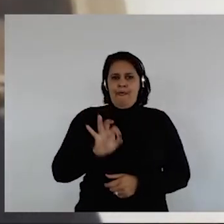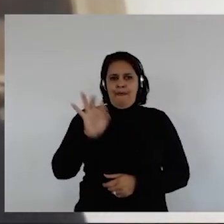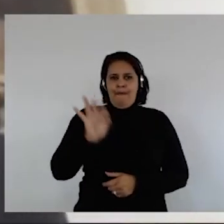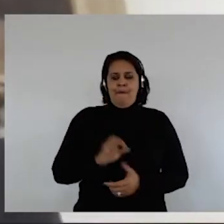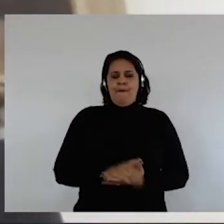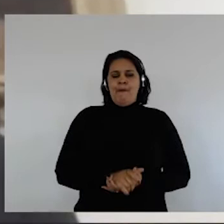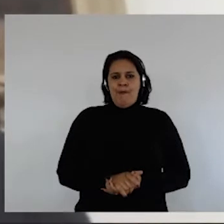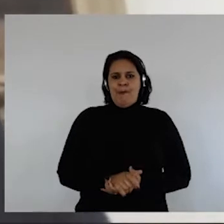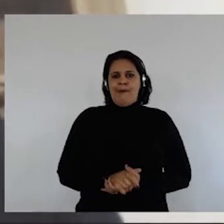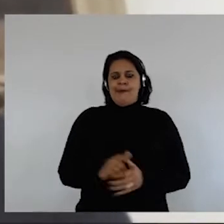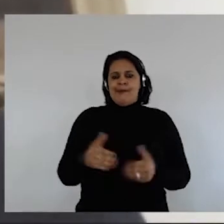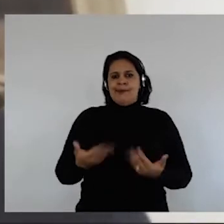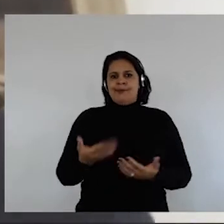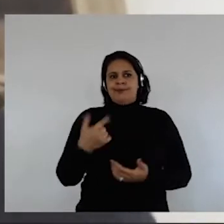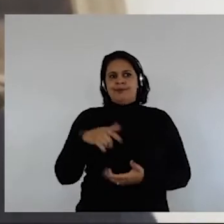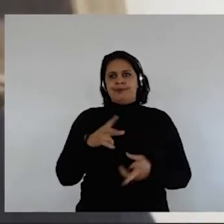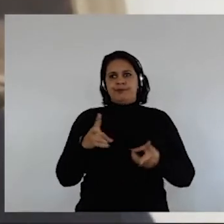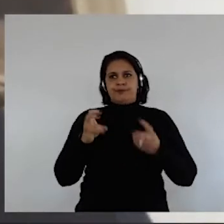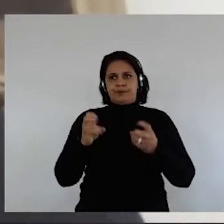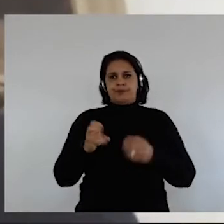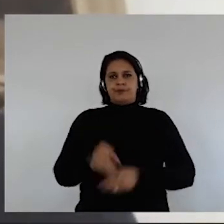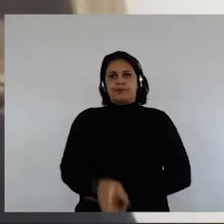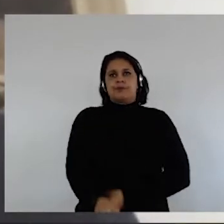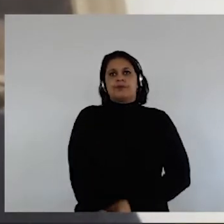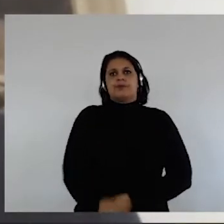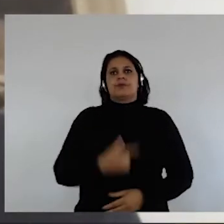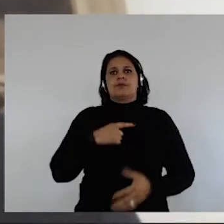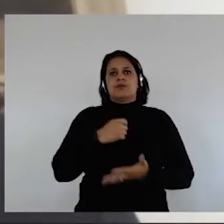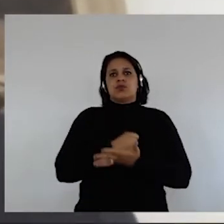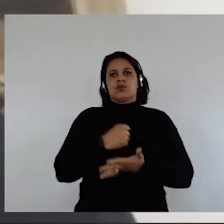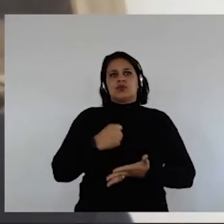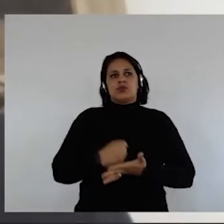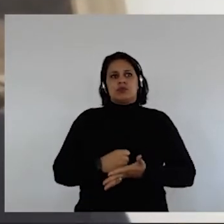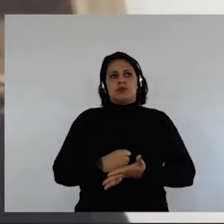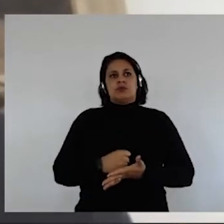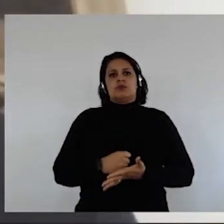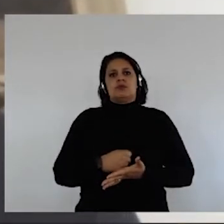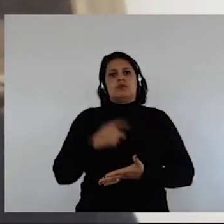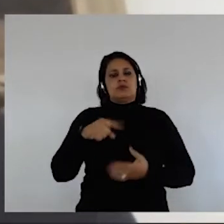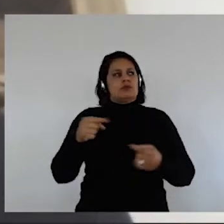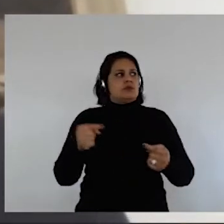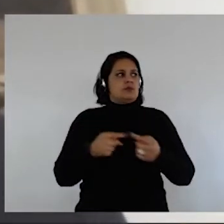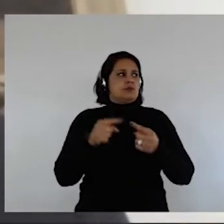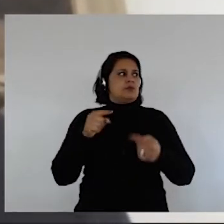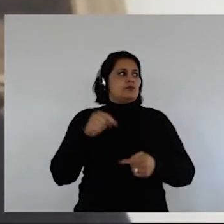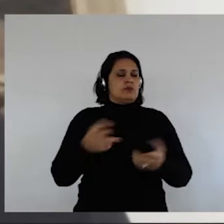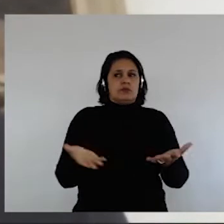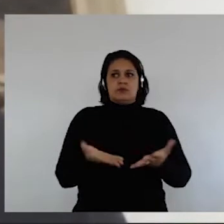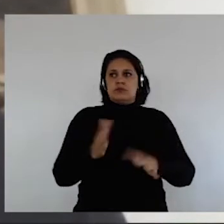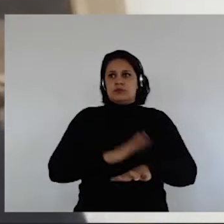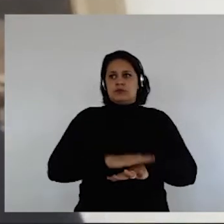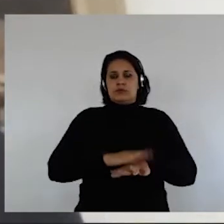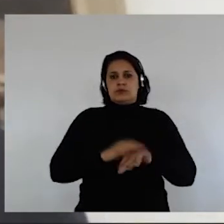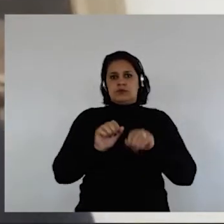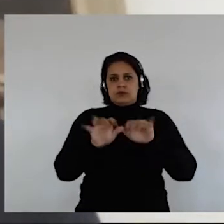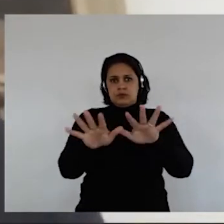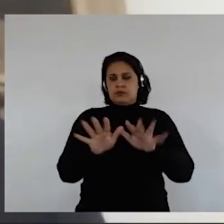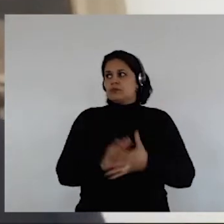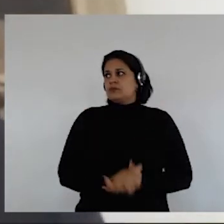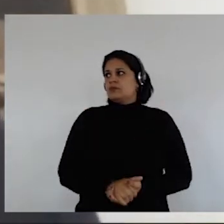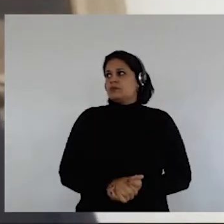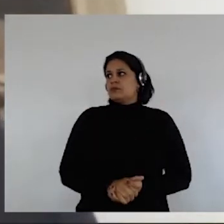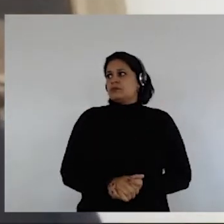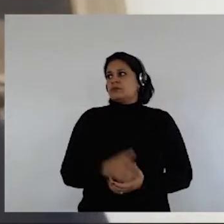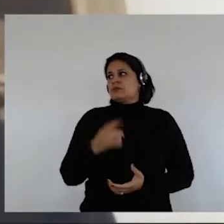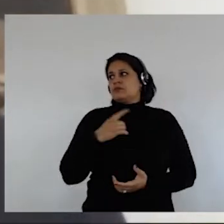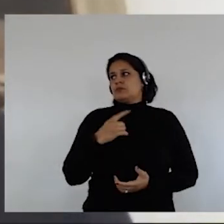se percebe pelos fatos, os contratos de integração vertical continuam sendo aplicados nesses tempos de pandemia. Entretanto, a situação de